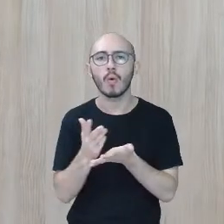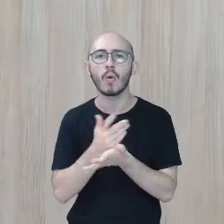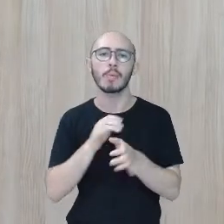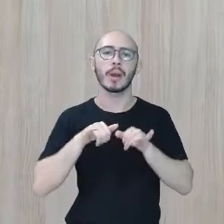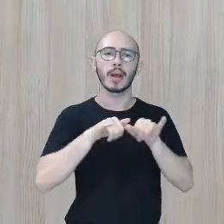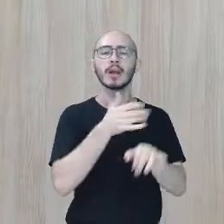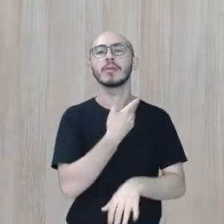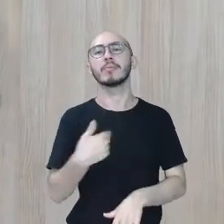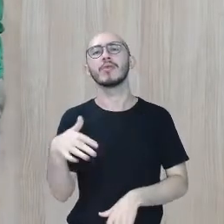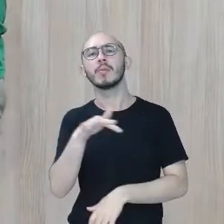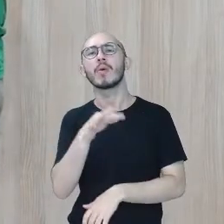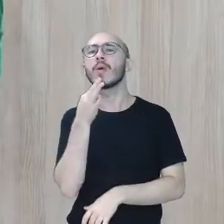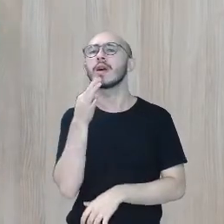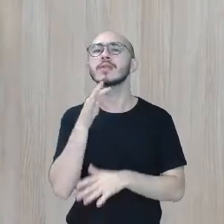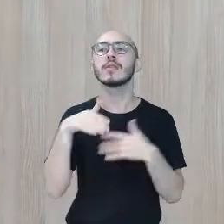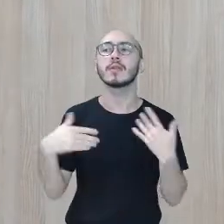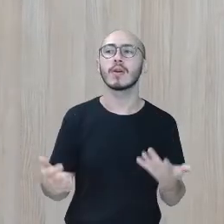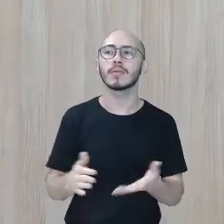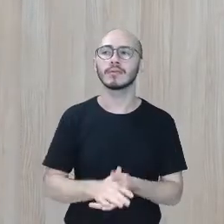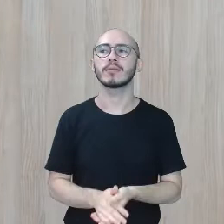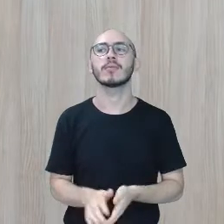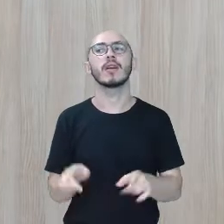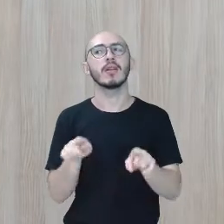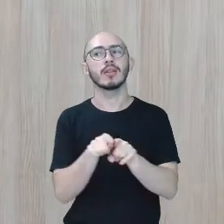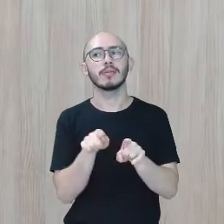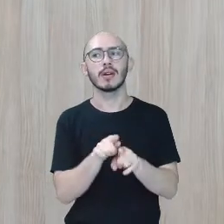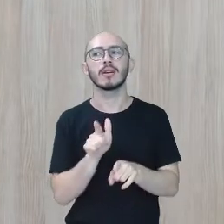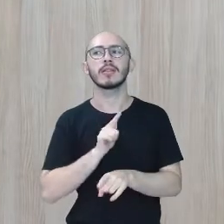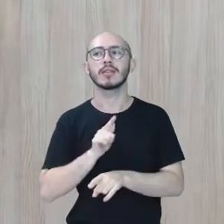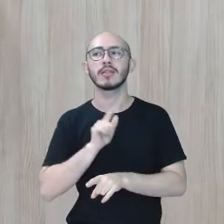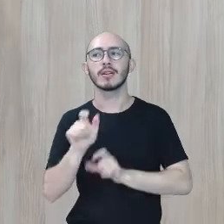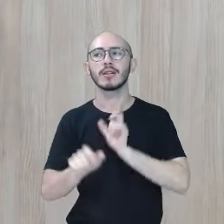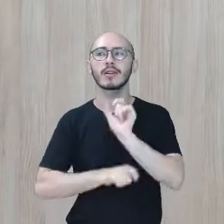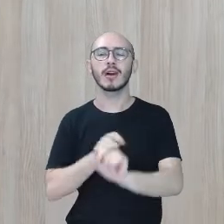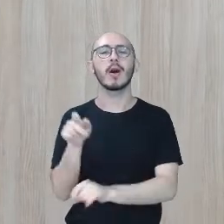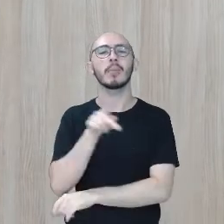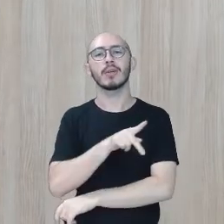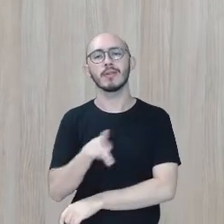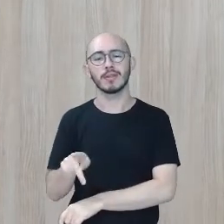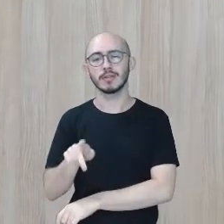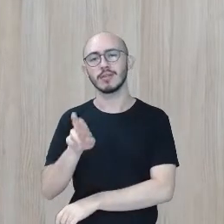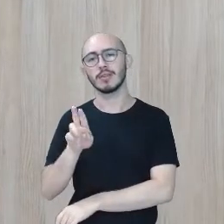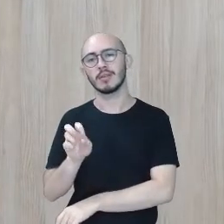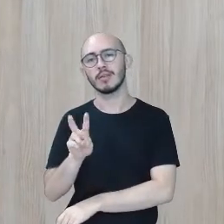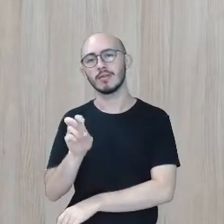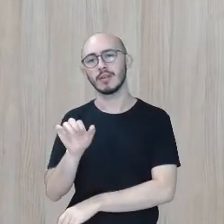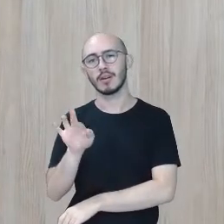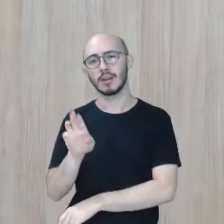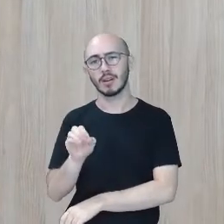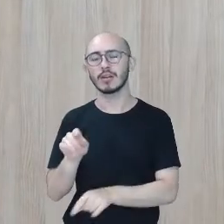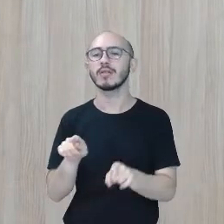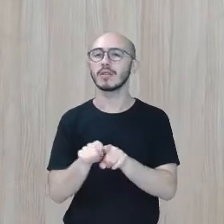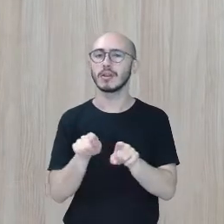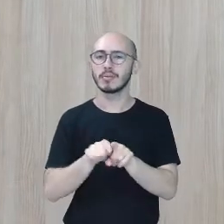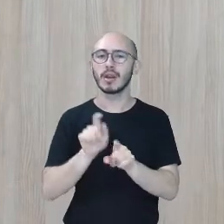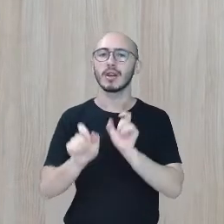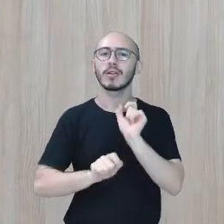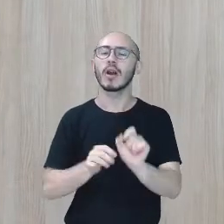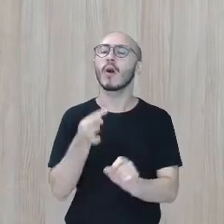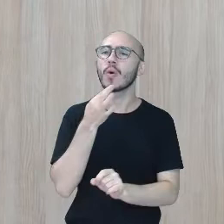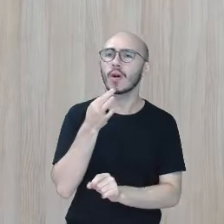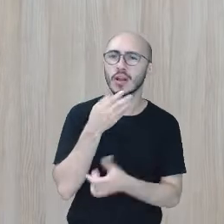público você conhece? A gente tem o professor Revoredo, tá ali do lado de fora. Professor, já visitou algum mercado